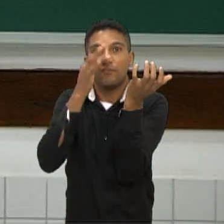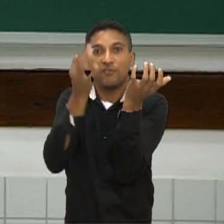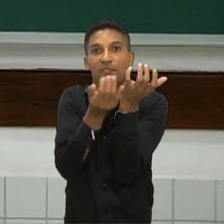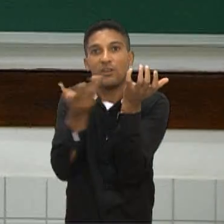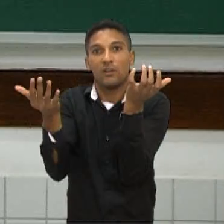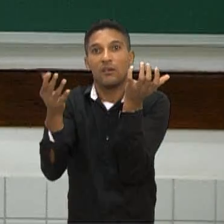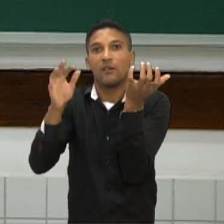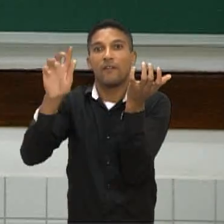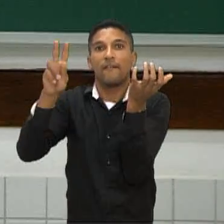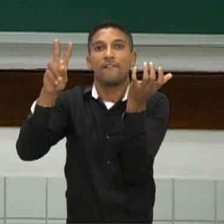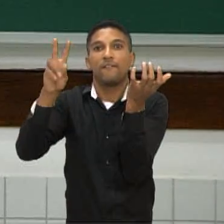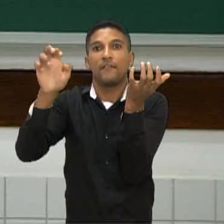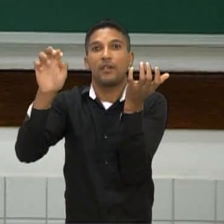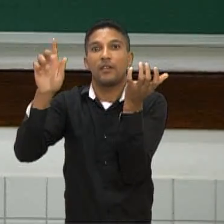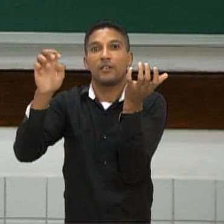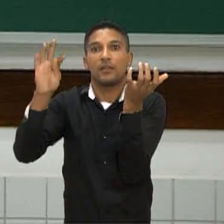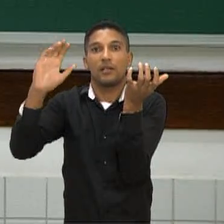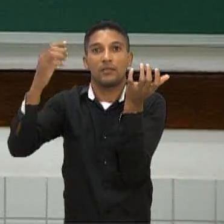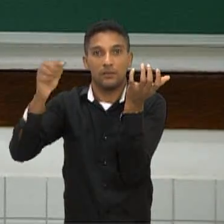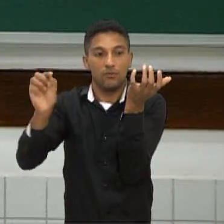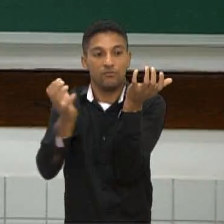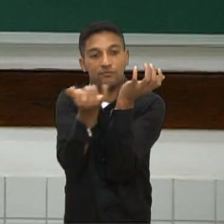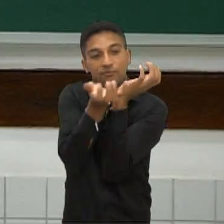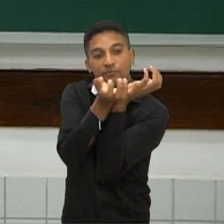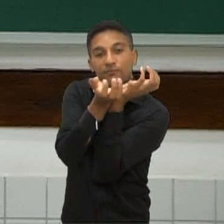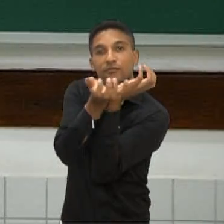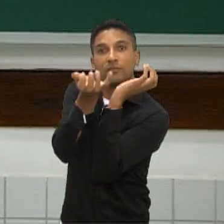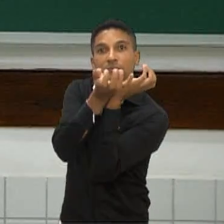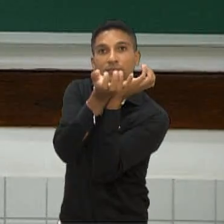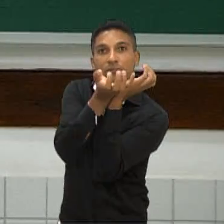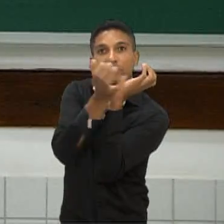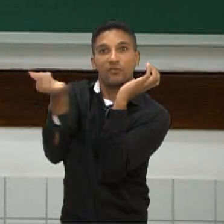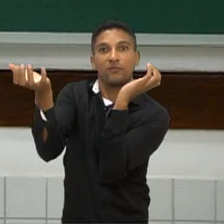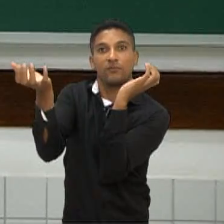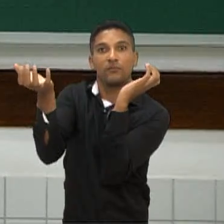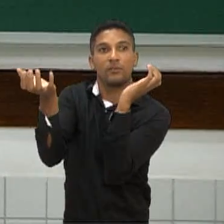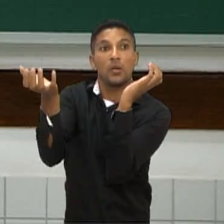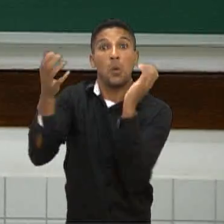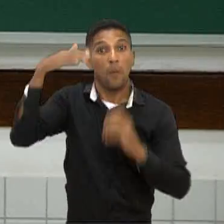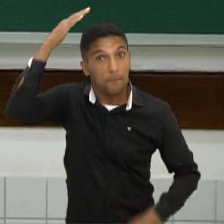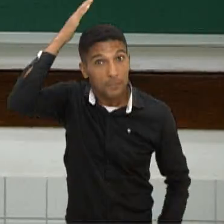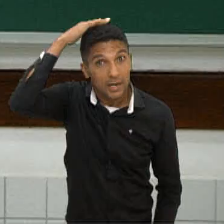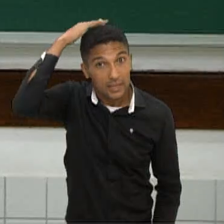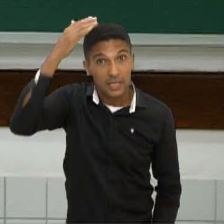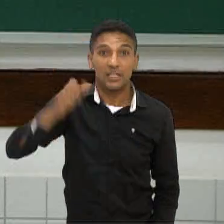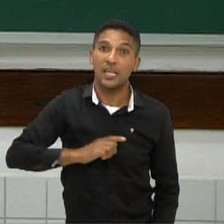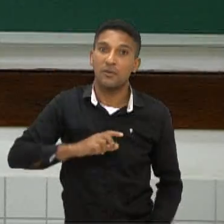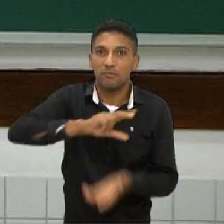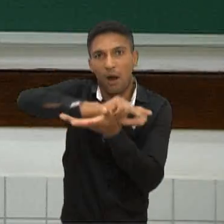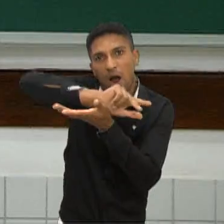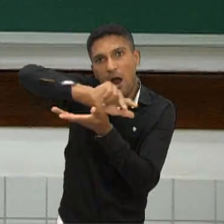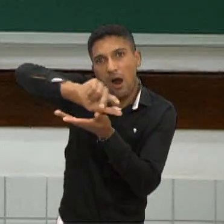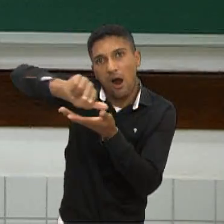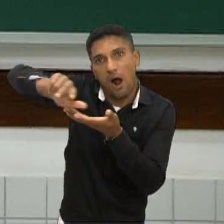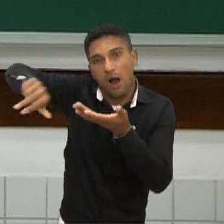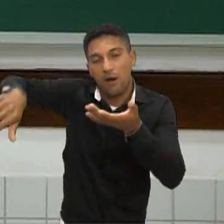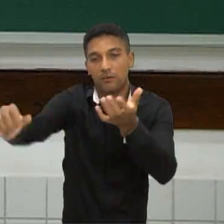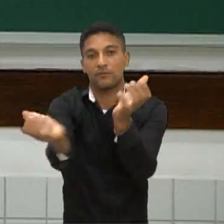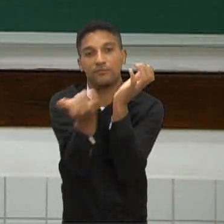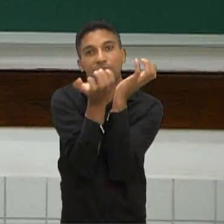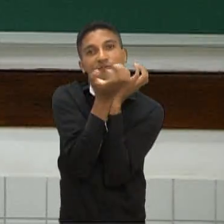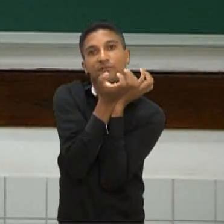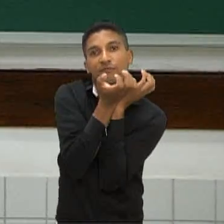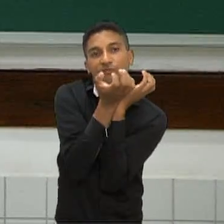é grande, temos uma diversidade enorme de vegetação e todas ali dentro da